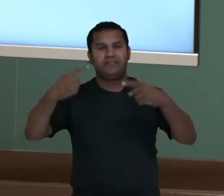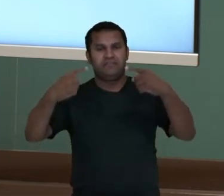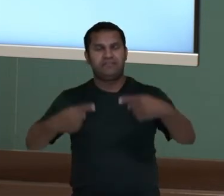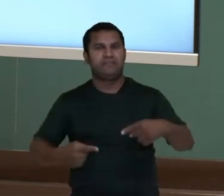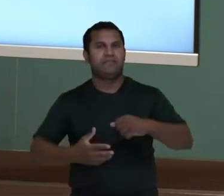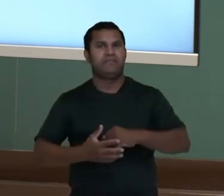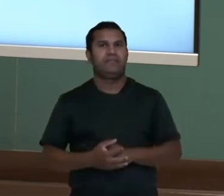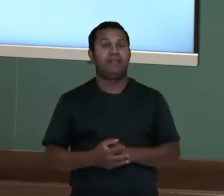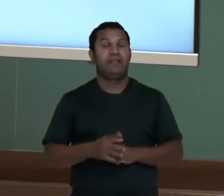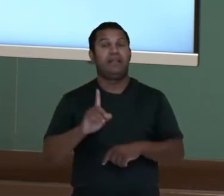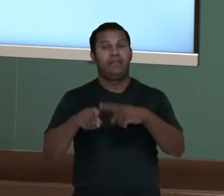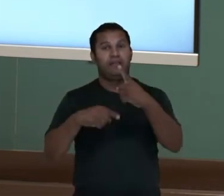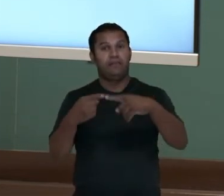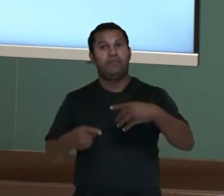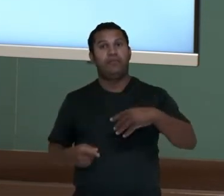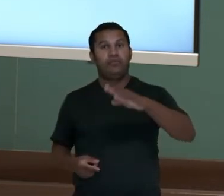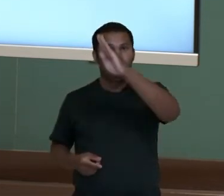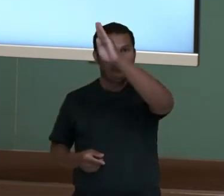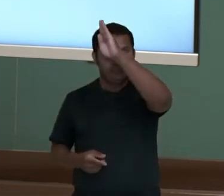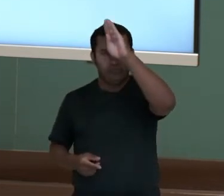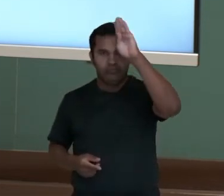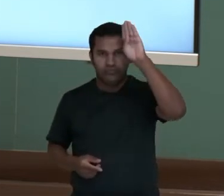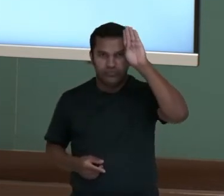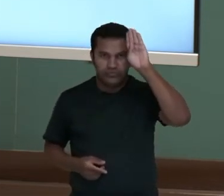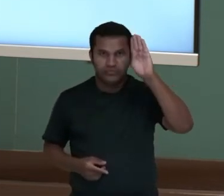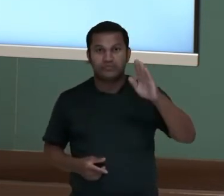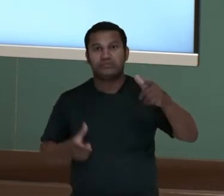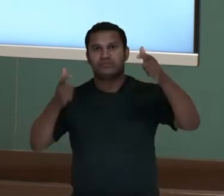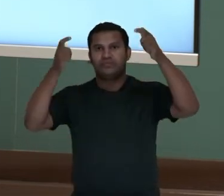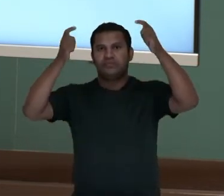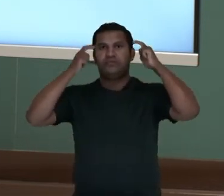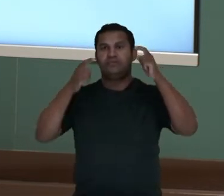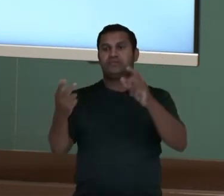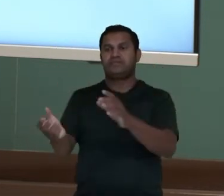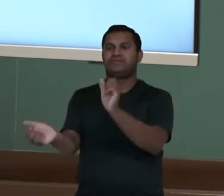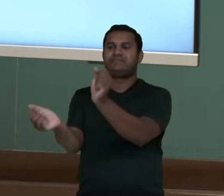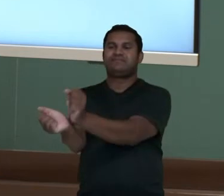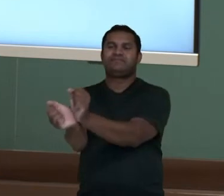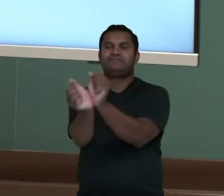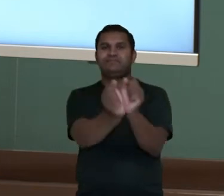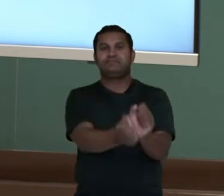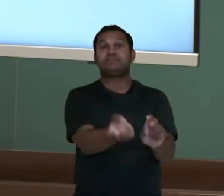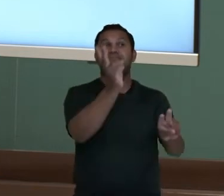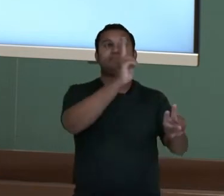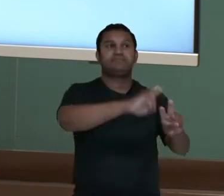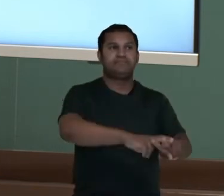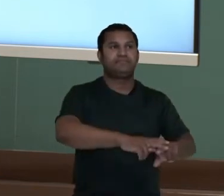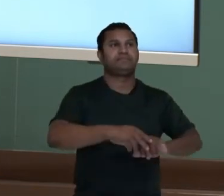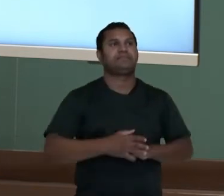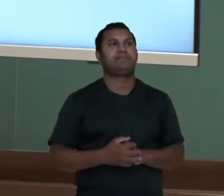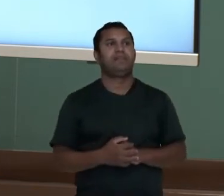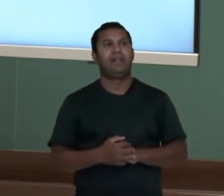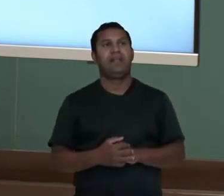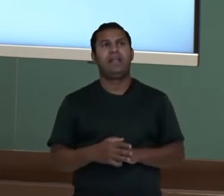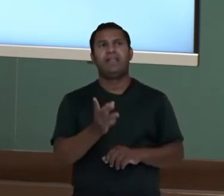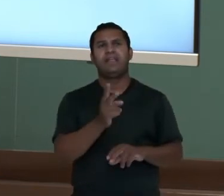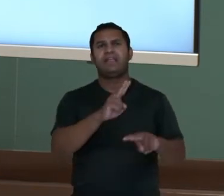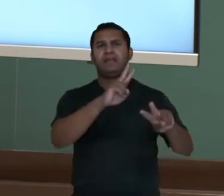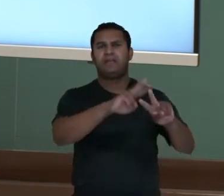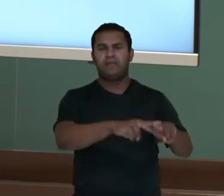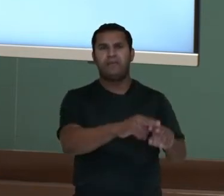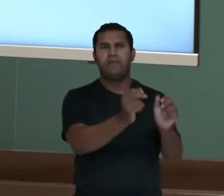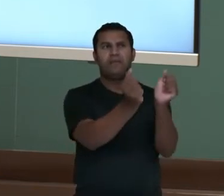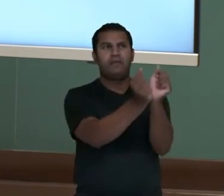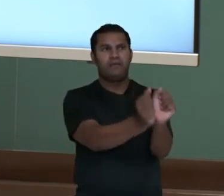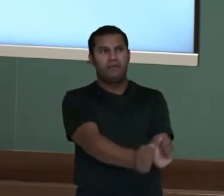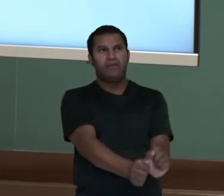manteve-o preso por um período de vários anos antes de executá-lo em 1525. Então, esse domínio e